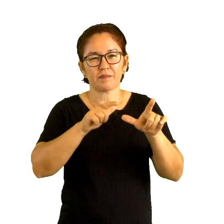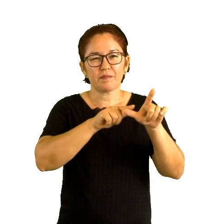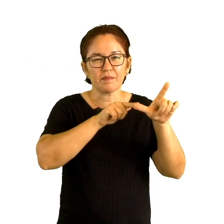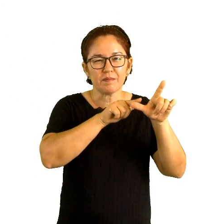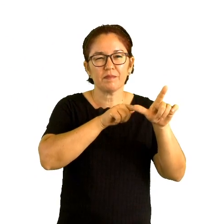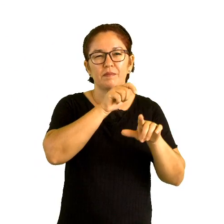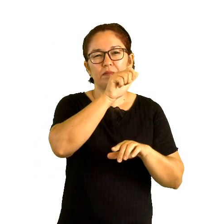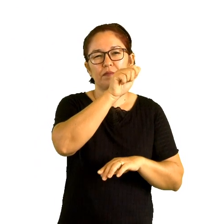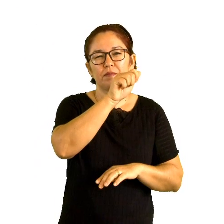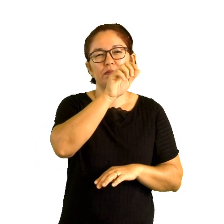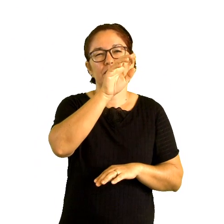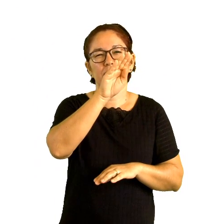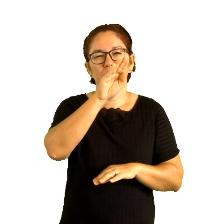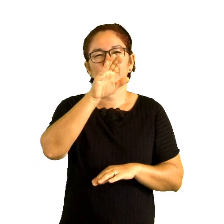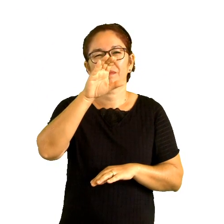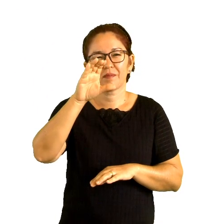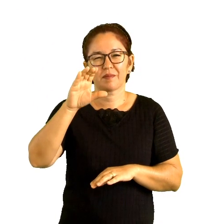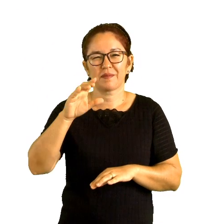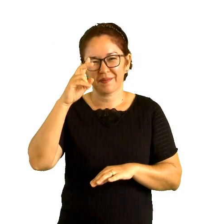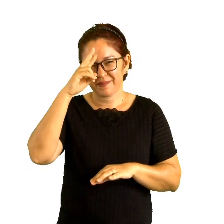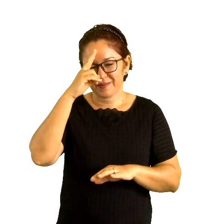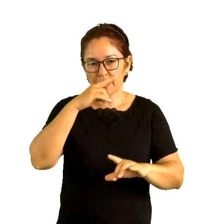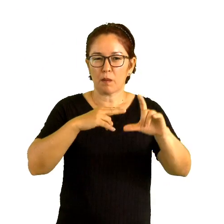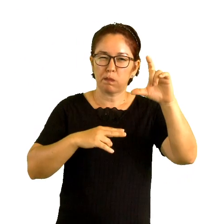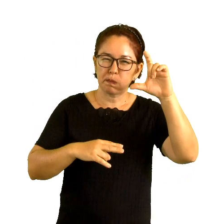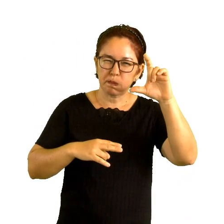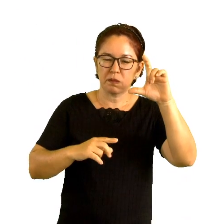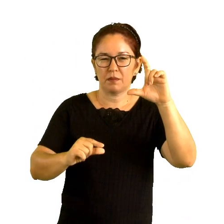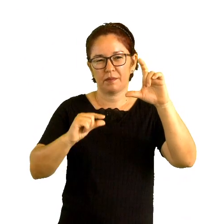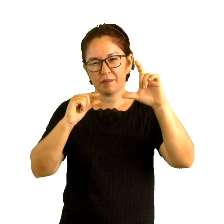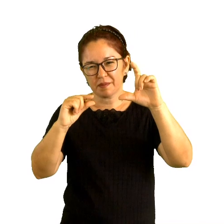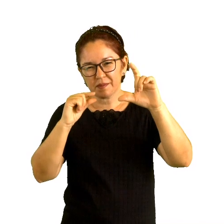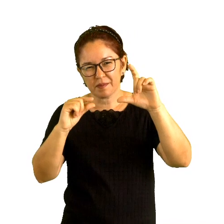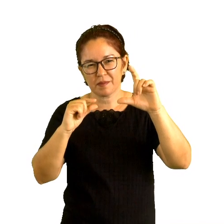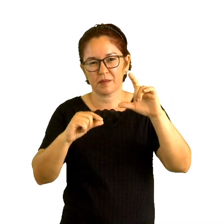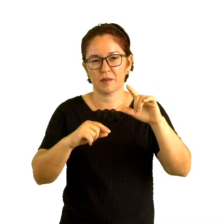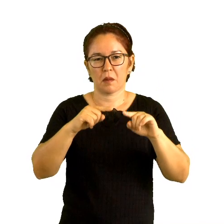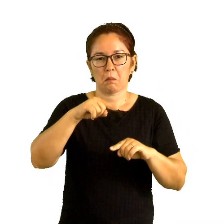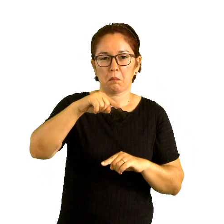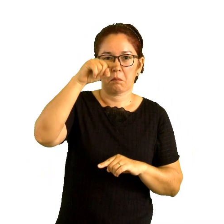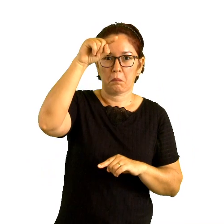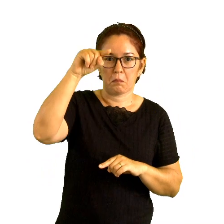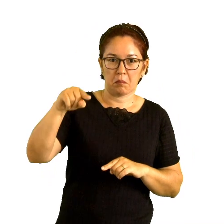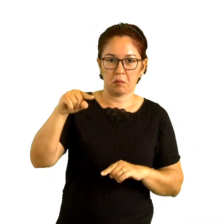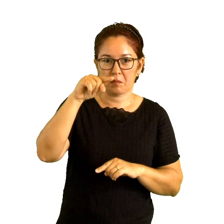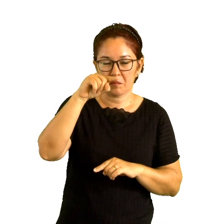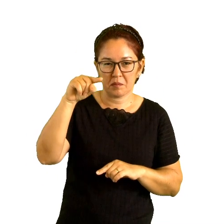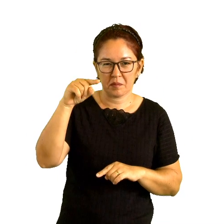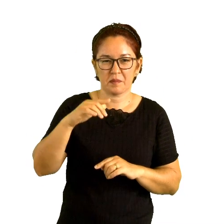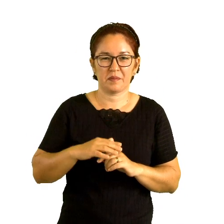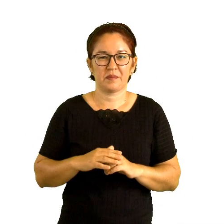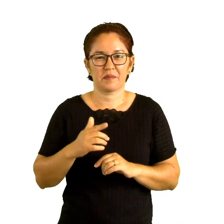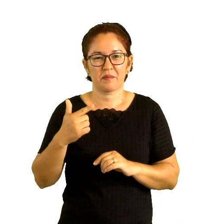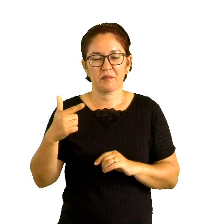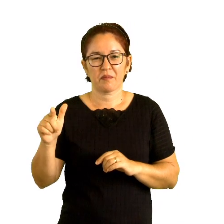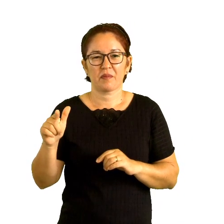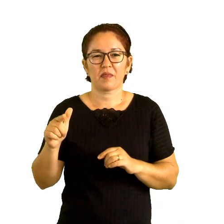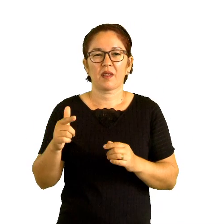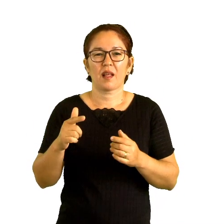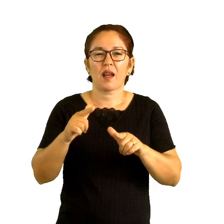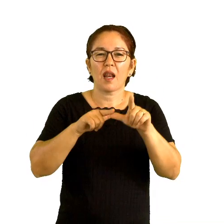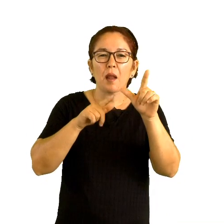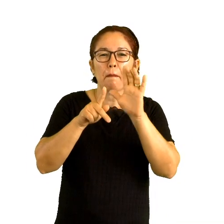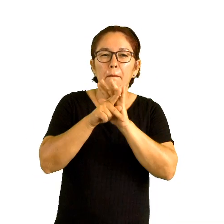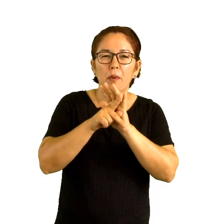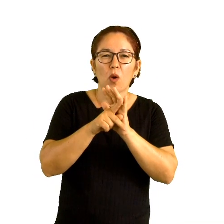para vocês as letras maiúscula, minúscula, letra de bastão, letra de imprensa, letra manuscrita. Fizemos algumas